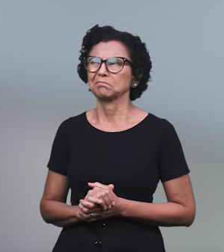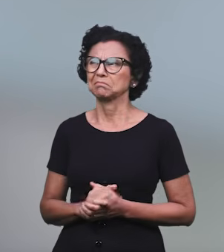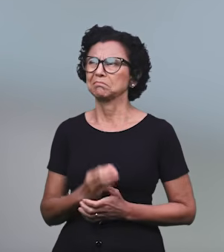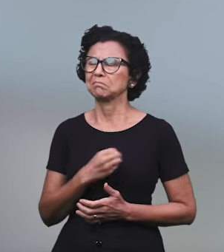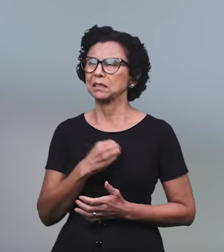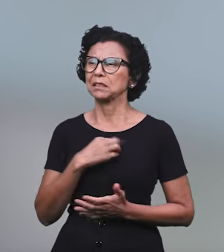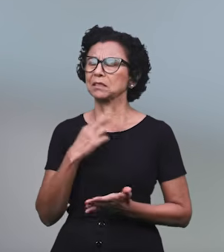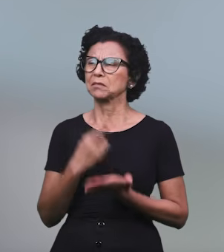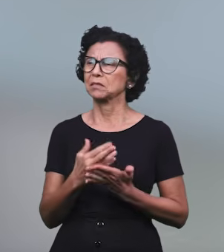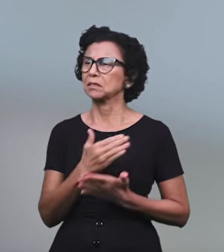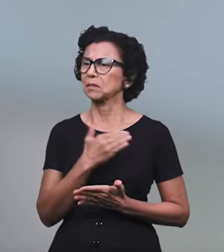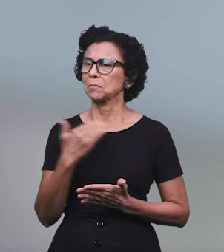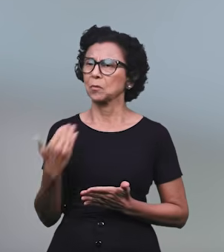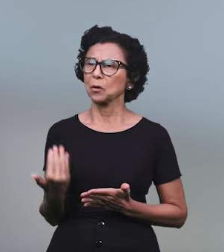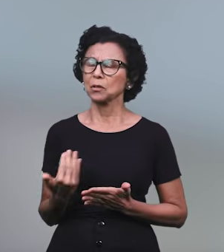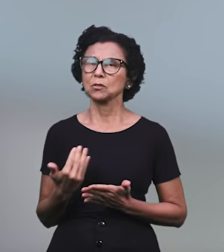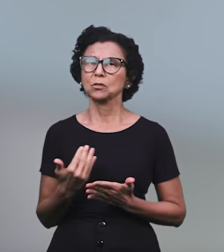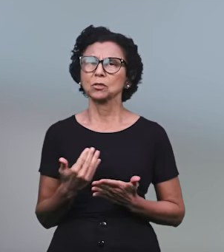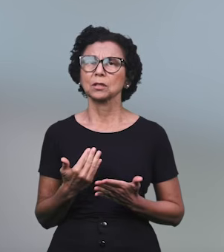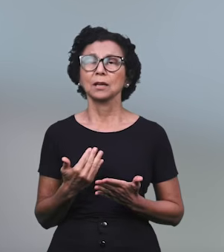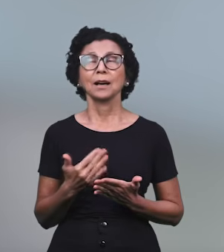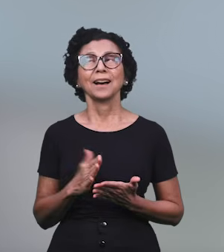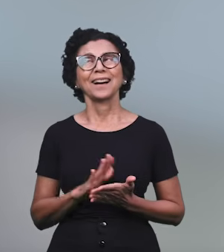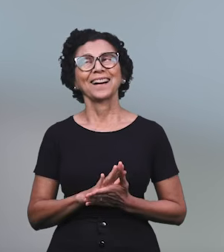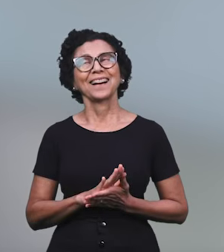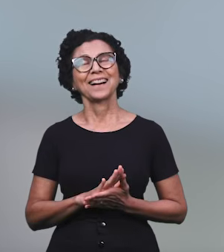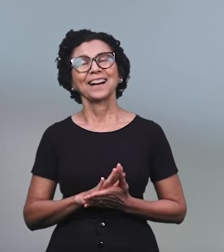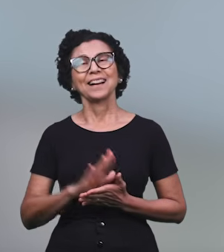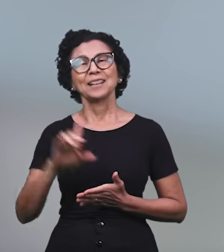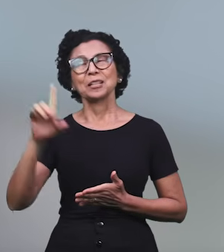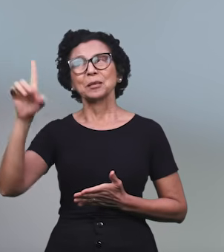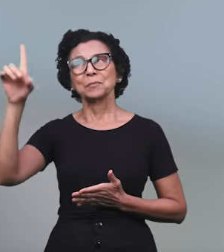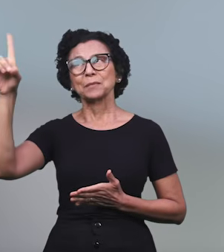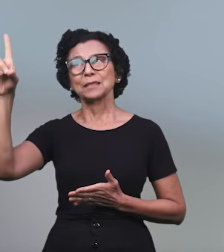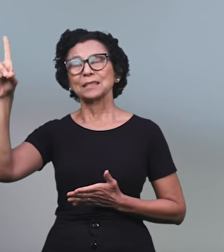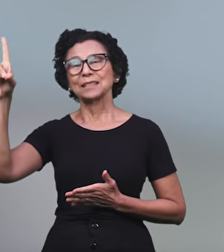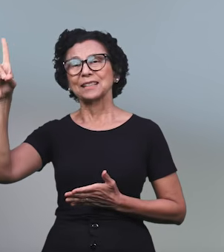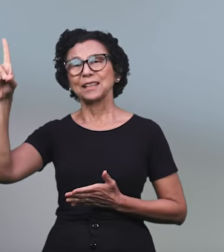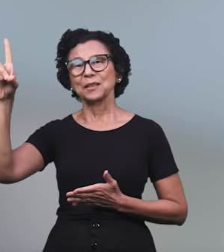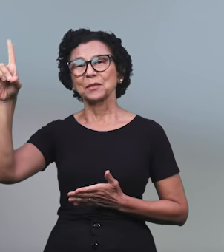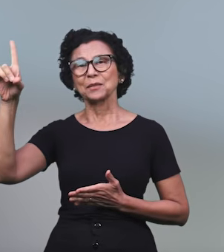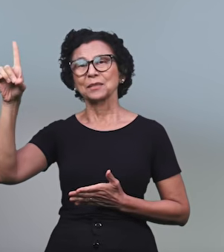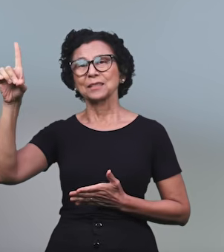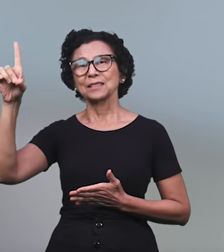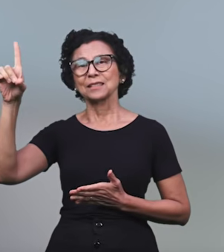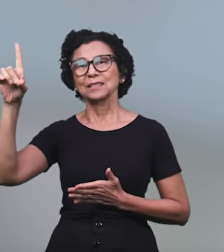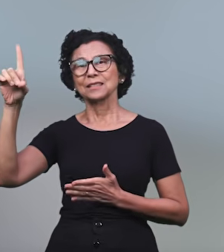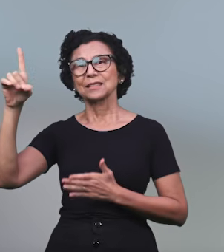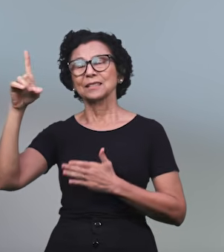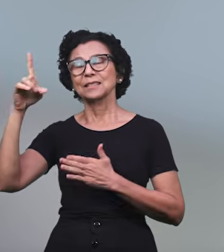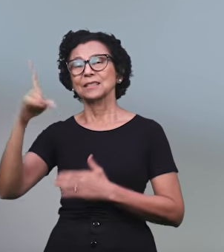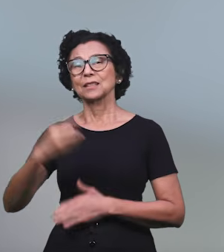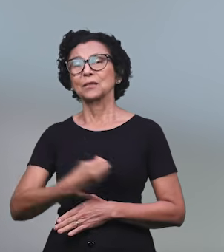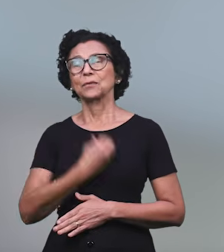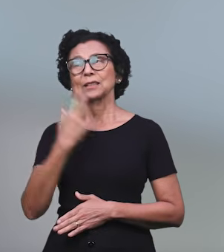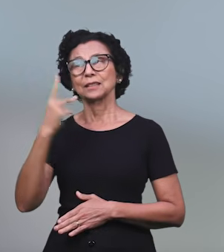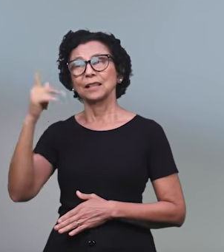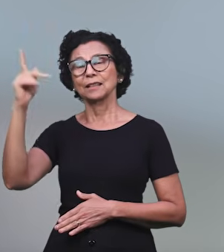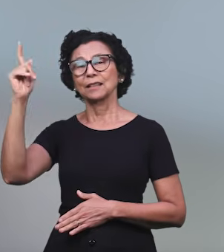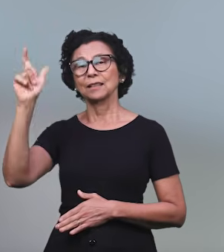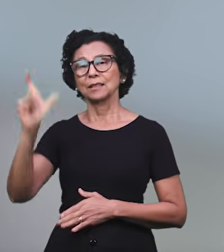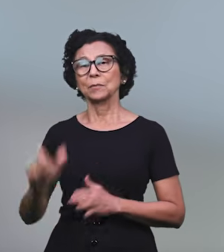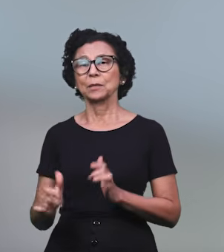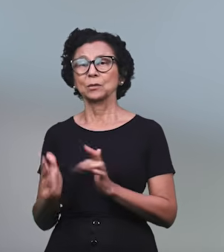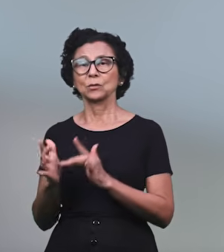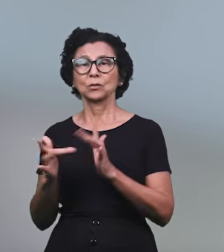a morte, está escrito também que o dom gratuito de Deus é a vida eterna por Cristo